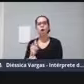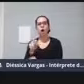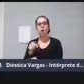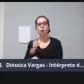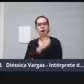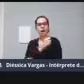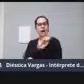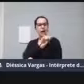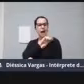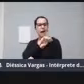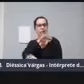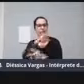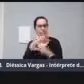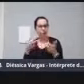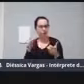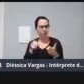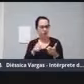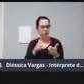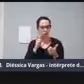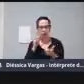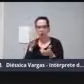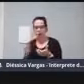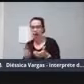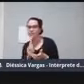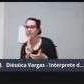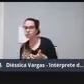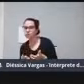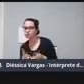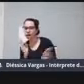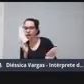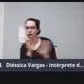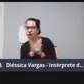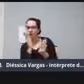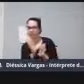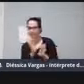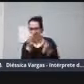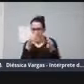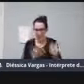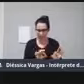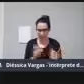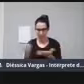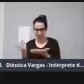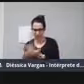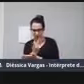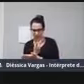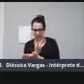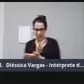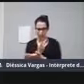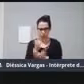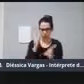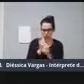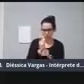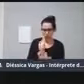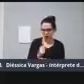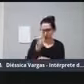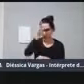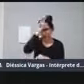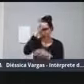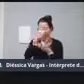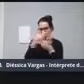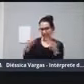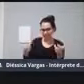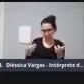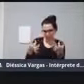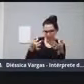criança vai poder lá no final do livro ela conferir se ela acertou ou não acertou esse dizer, né, essas dicas sobre que